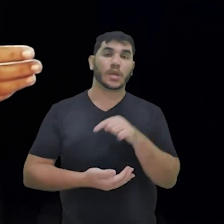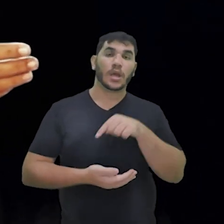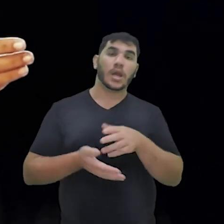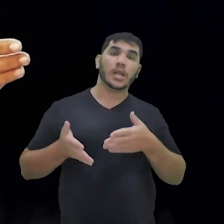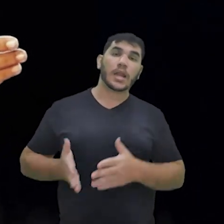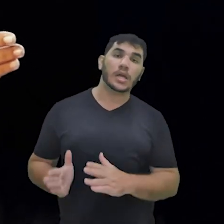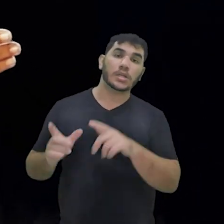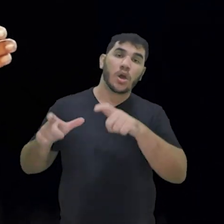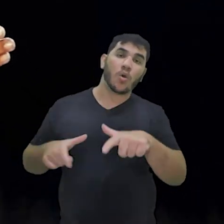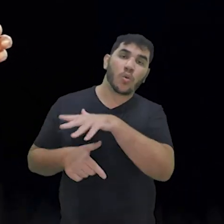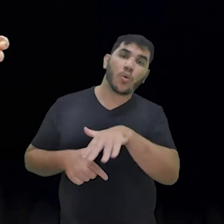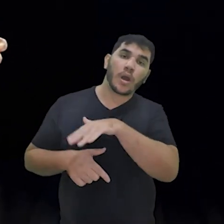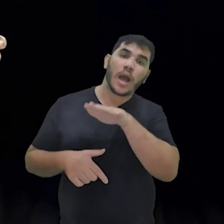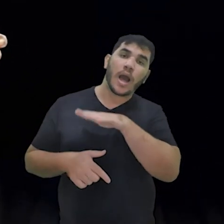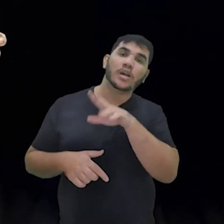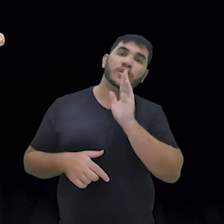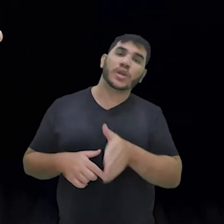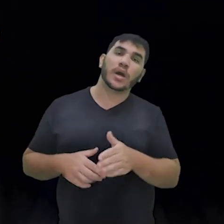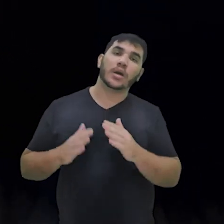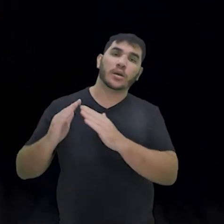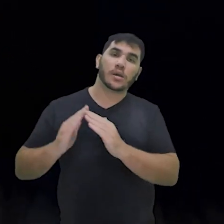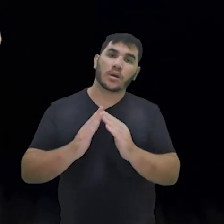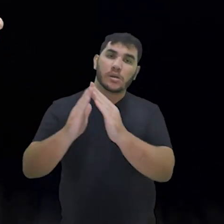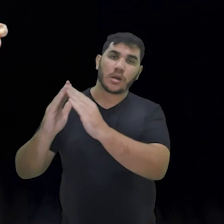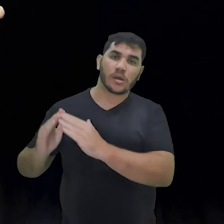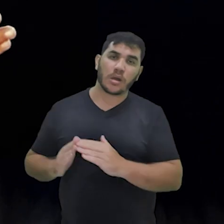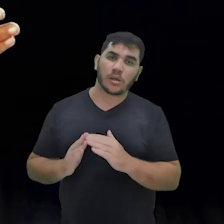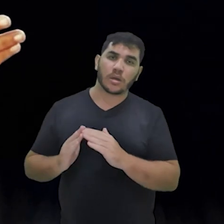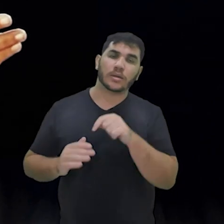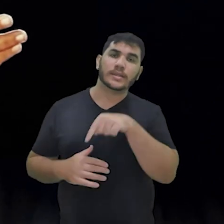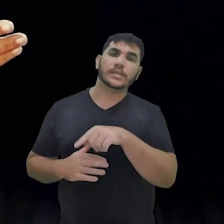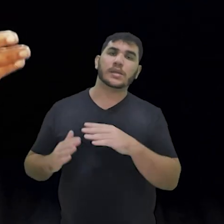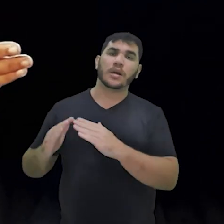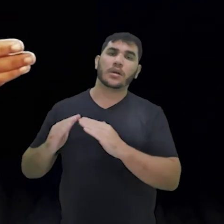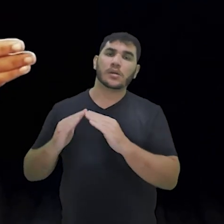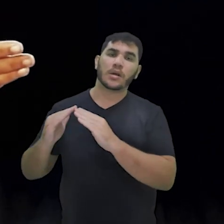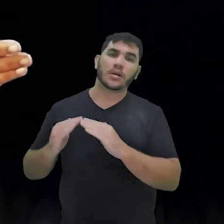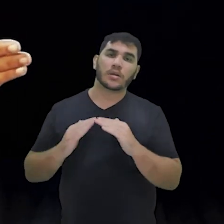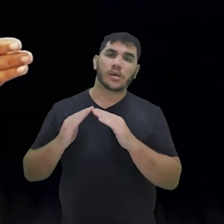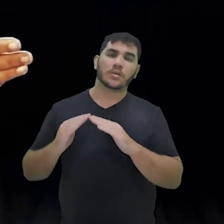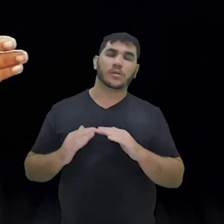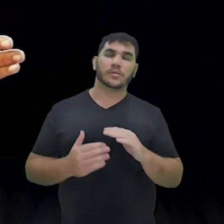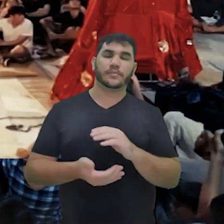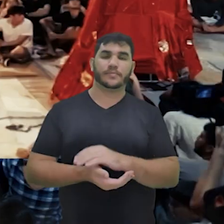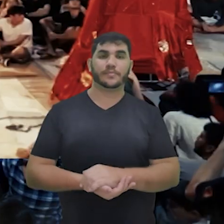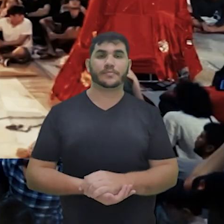Ele nasceu no lugar que já era favela. Ele nasceu no lugar que já era.